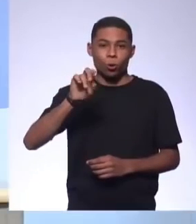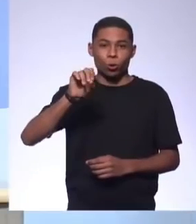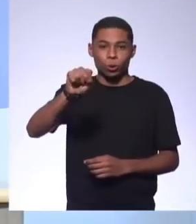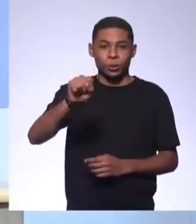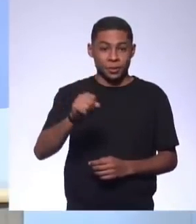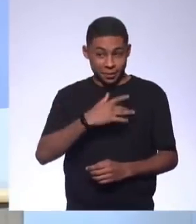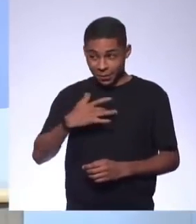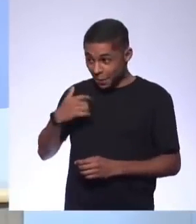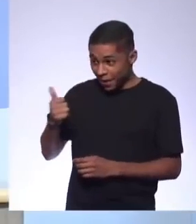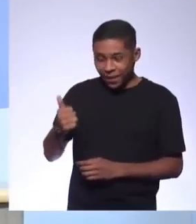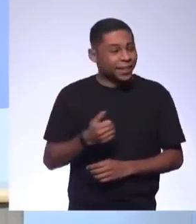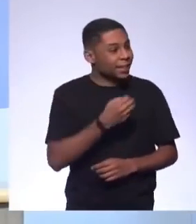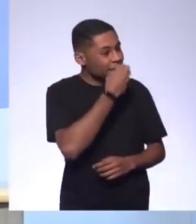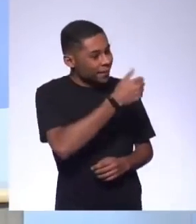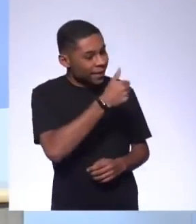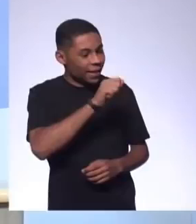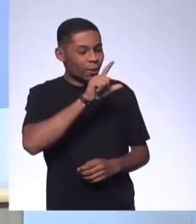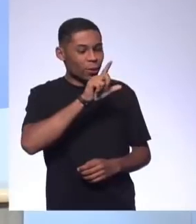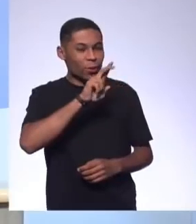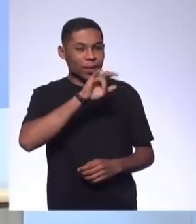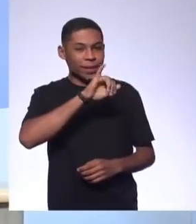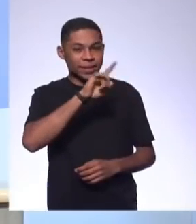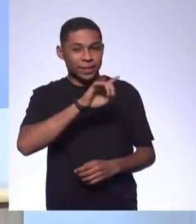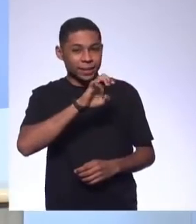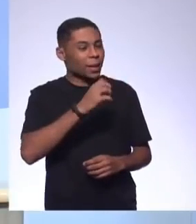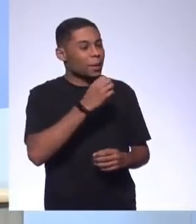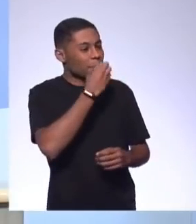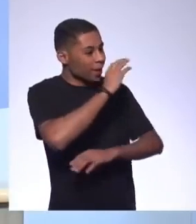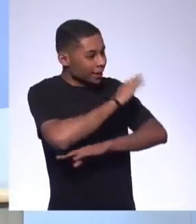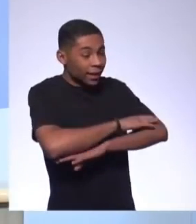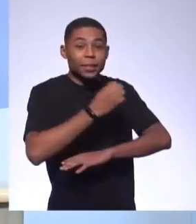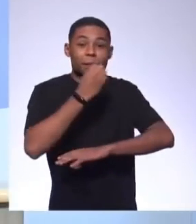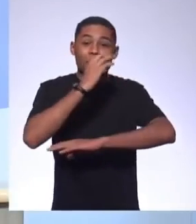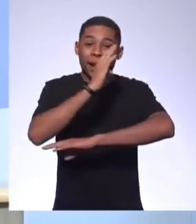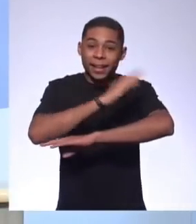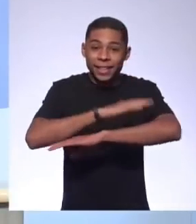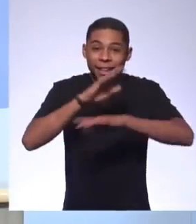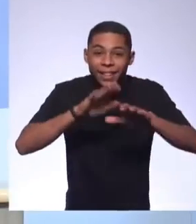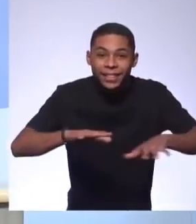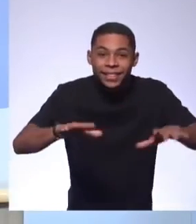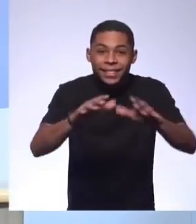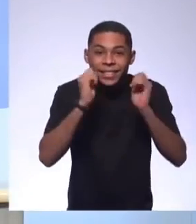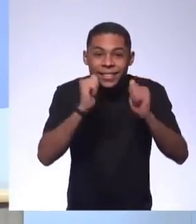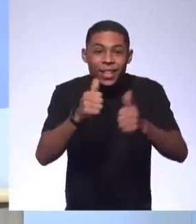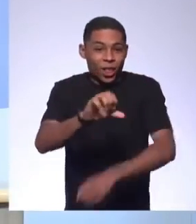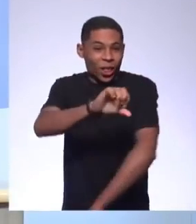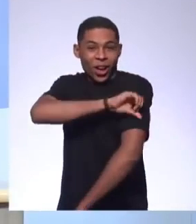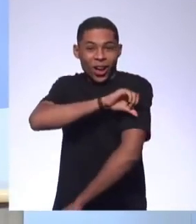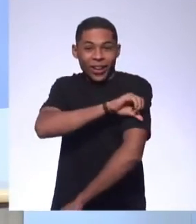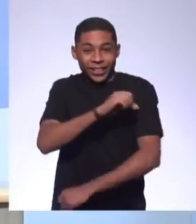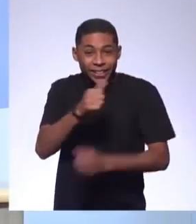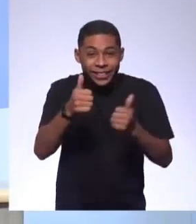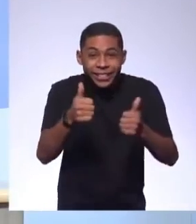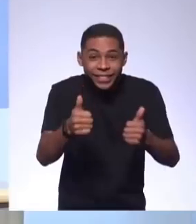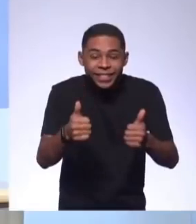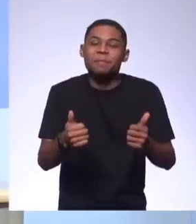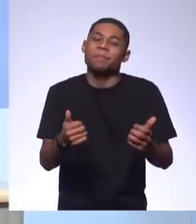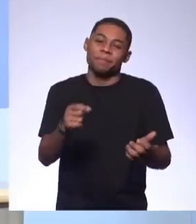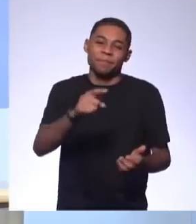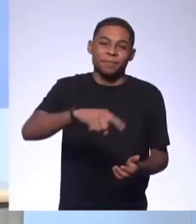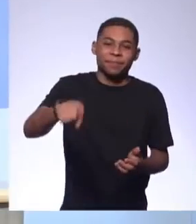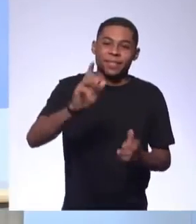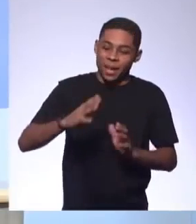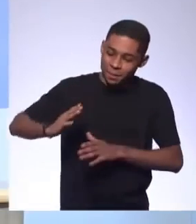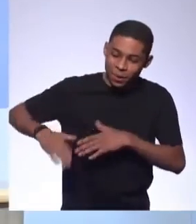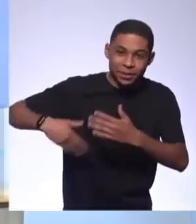Tudo bem, professora Luíse? Boa tarde. Boa tarde. Aí é a galerinha do nono ano que já está nesse processo